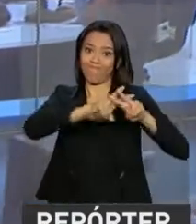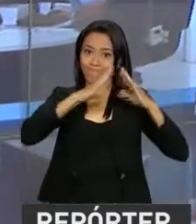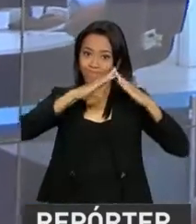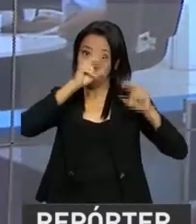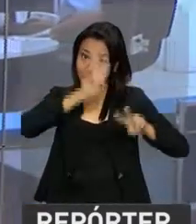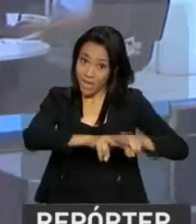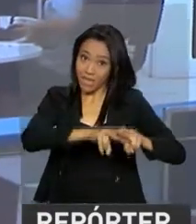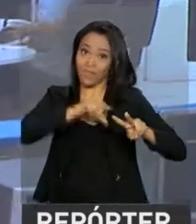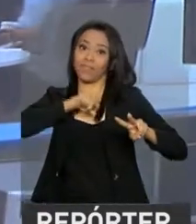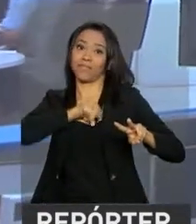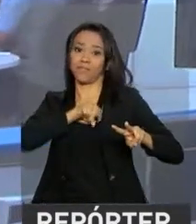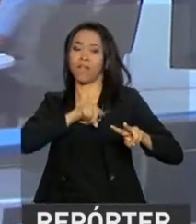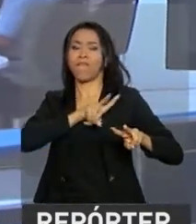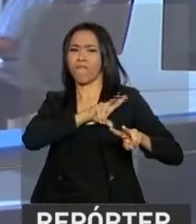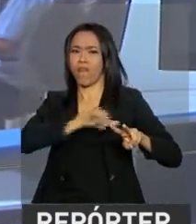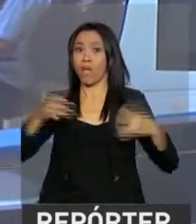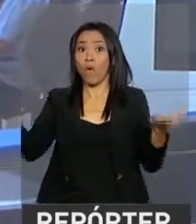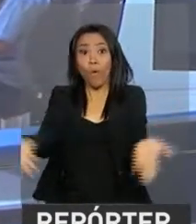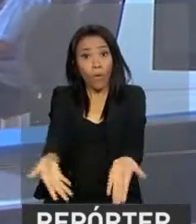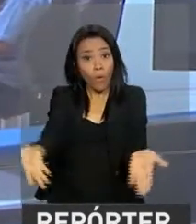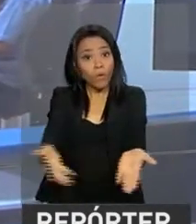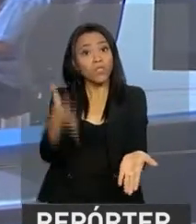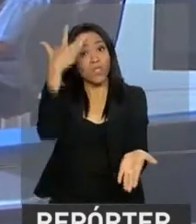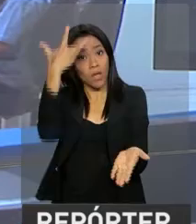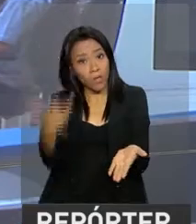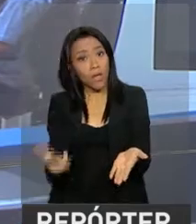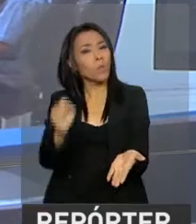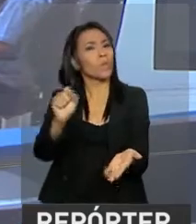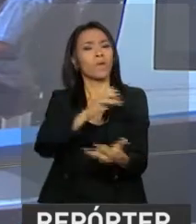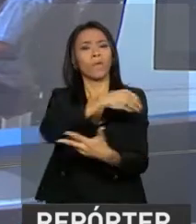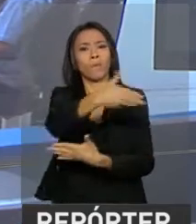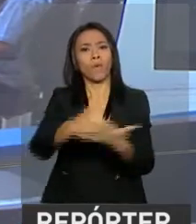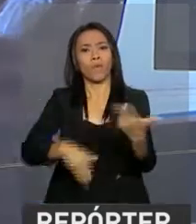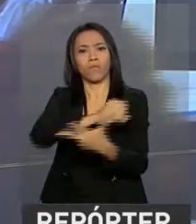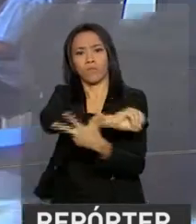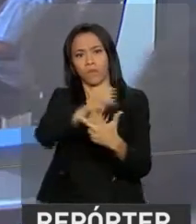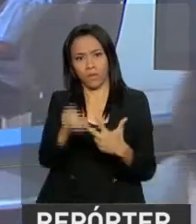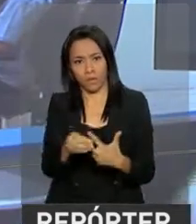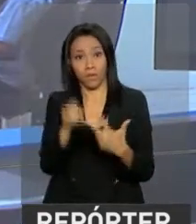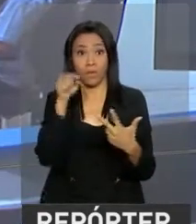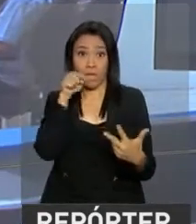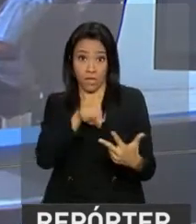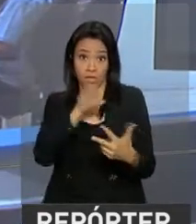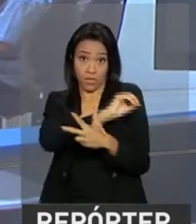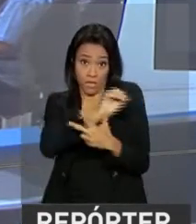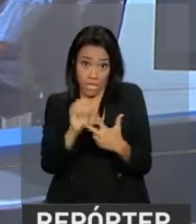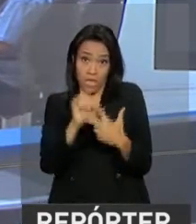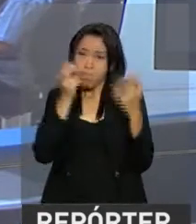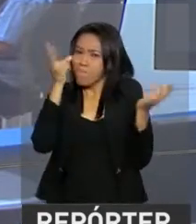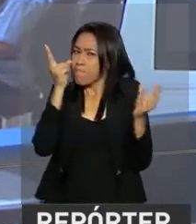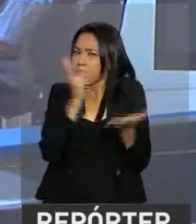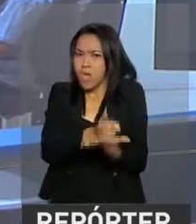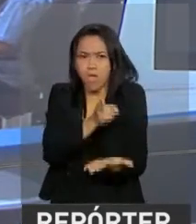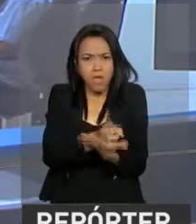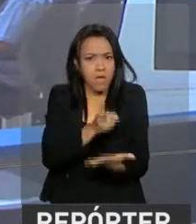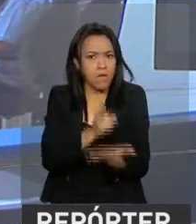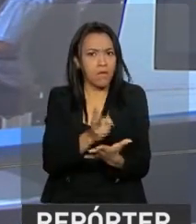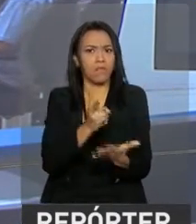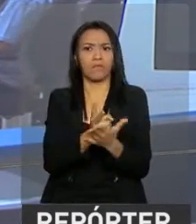socioeducativas vão fazer hoje e amanhã as provas do enem o exame tem o mesmo nível de dificuldade